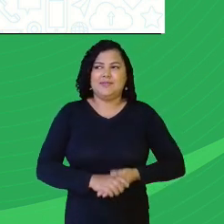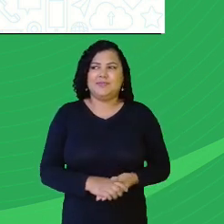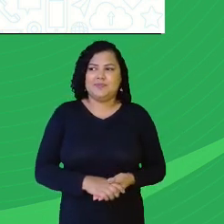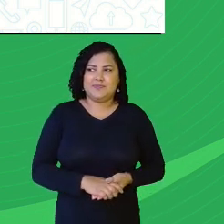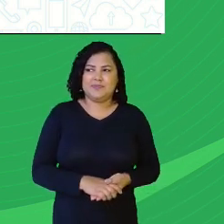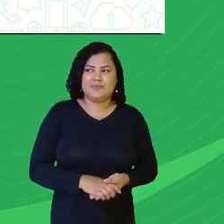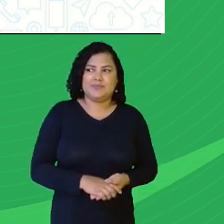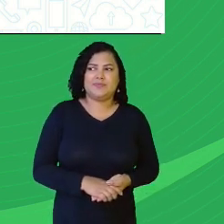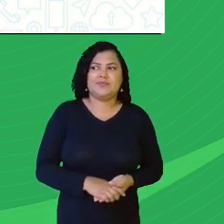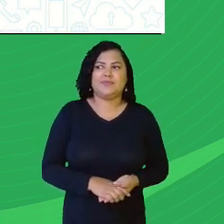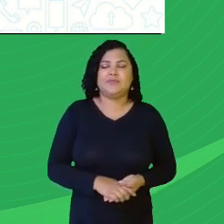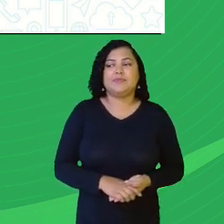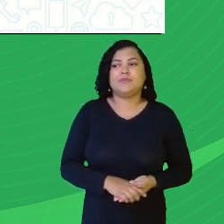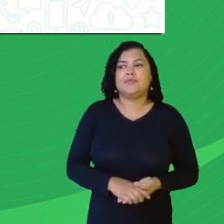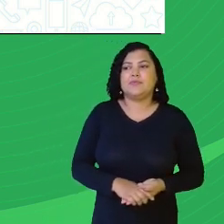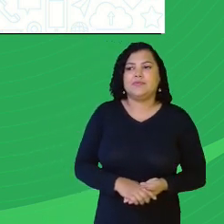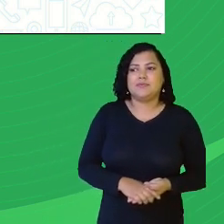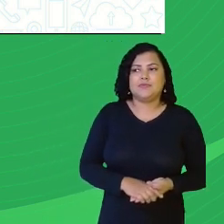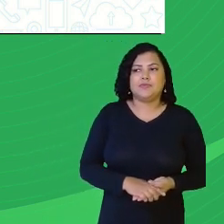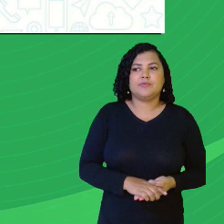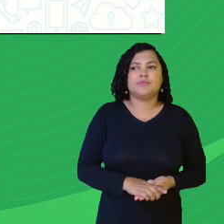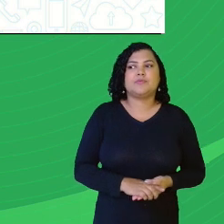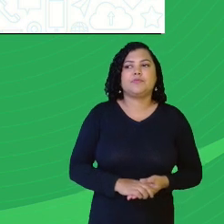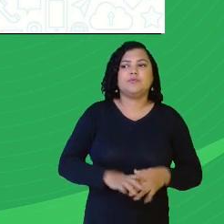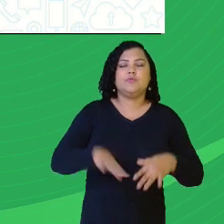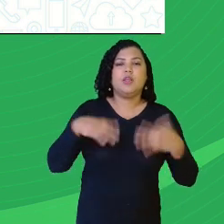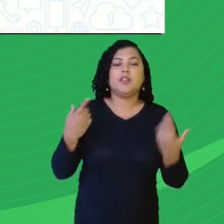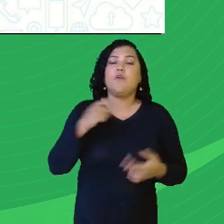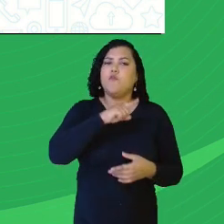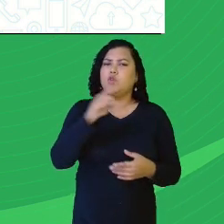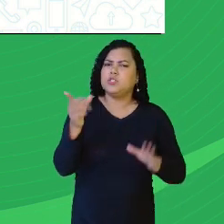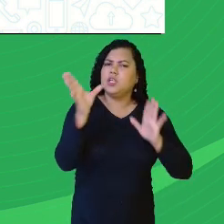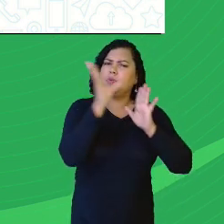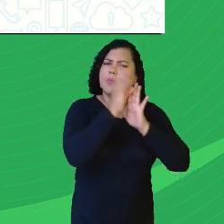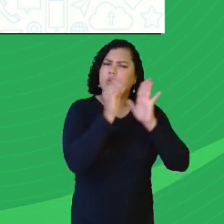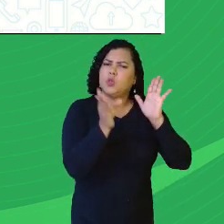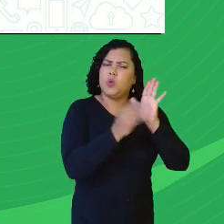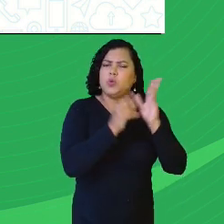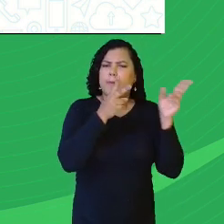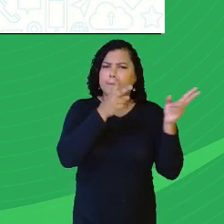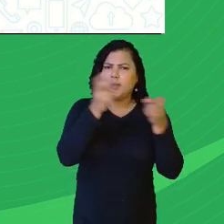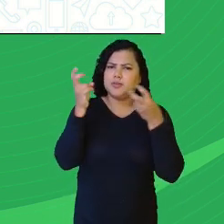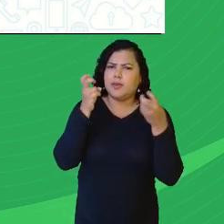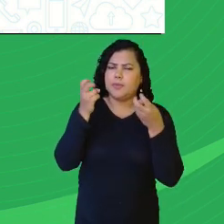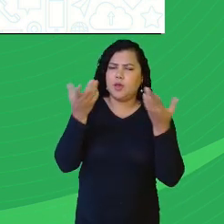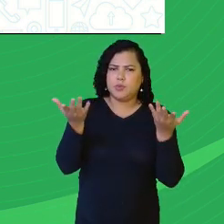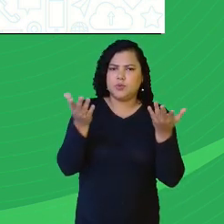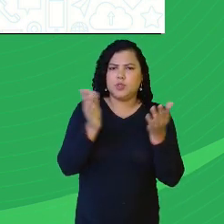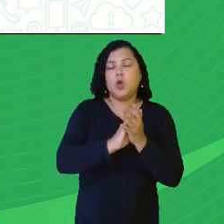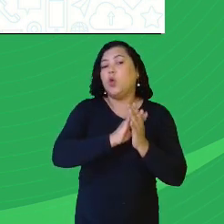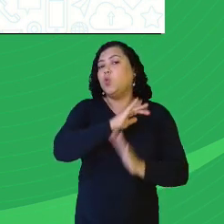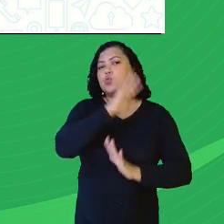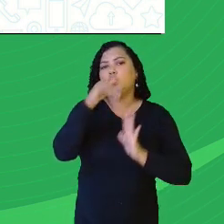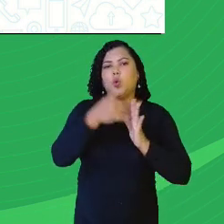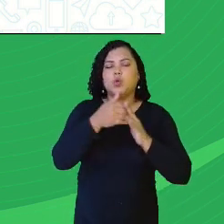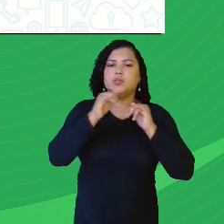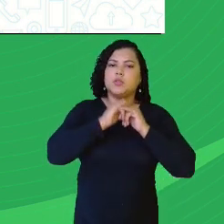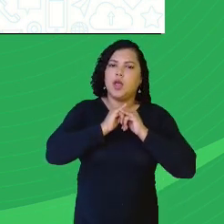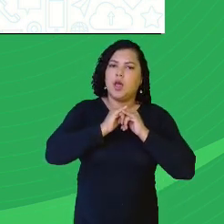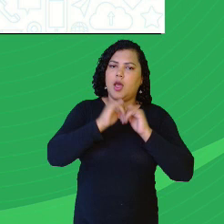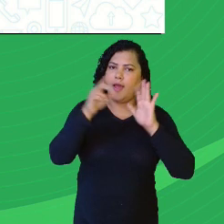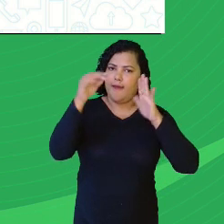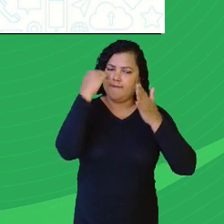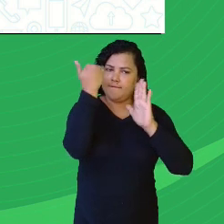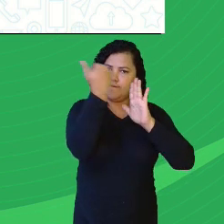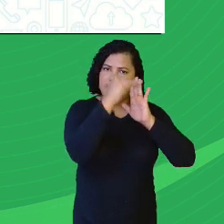verdadeiras. Elas estavam dentro do conteúdo trabalhado e vocês perceberam que eu falei sobre tudo isso aí. Então, todas essas frases,